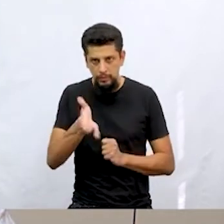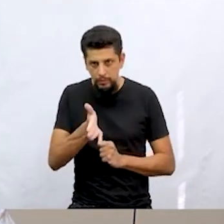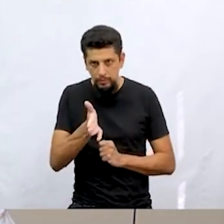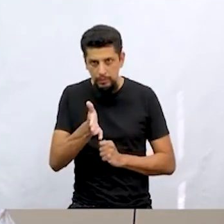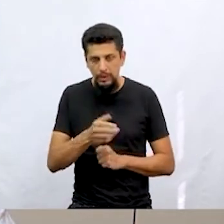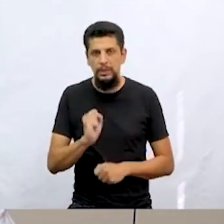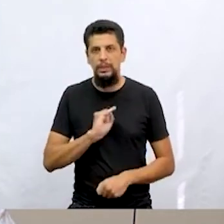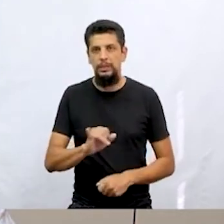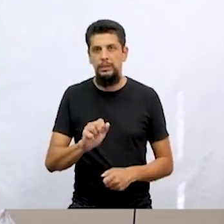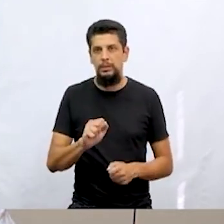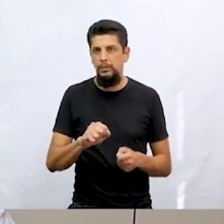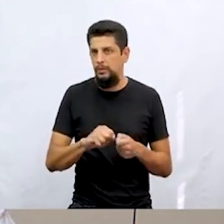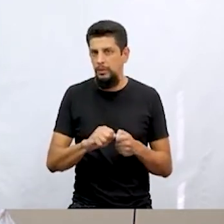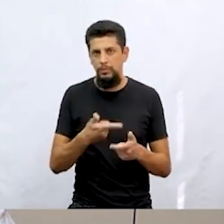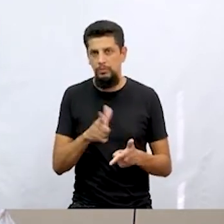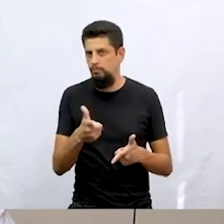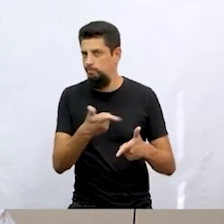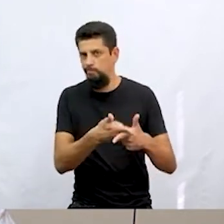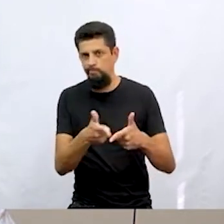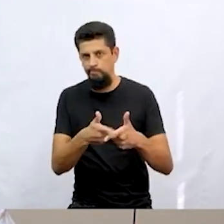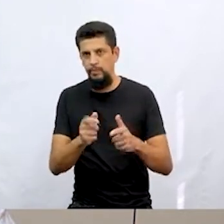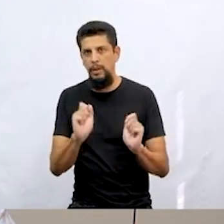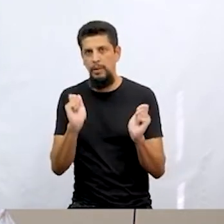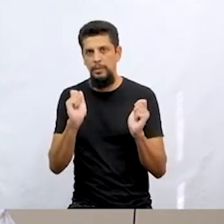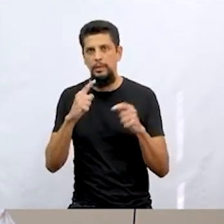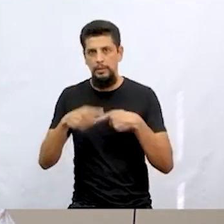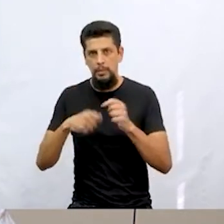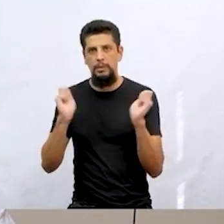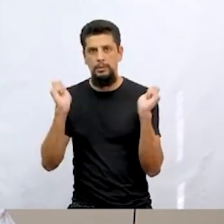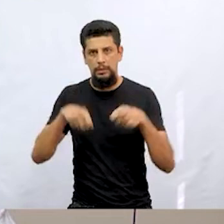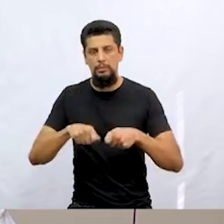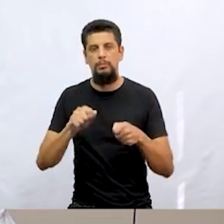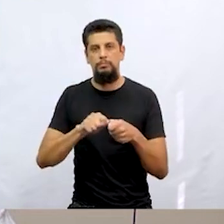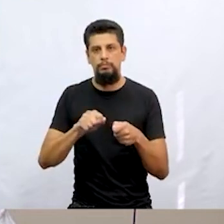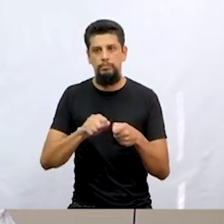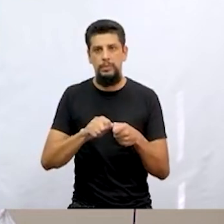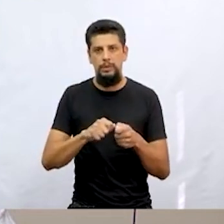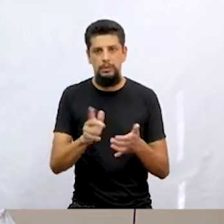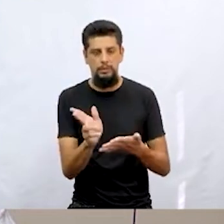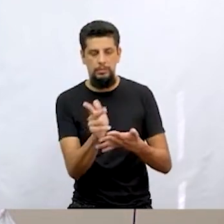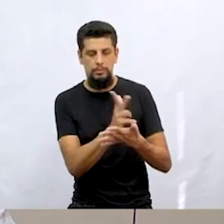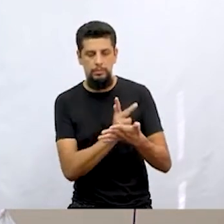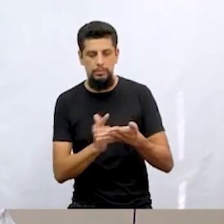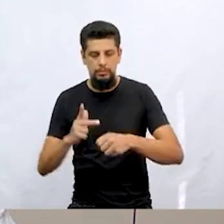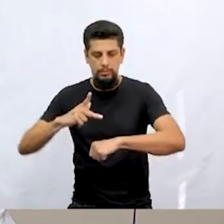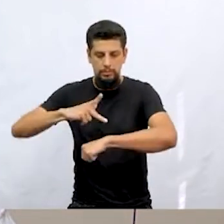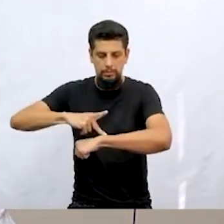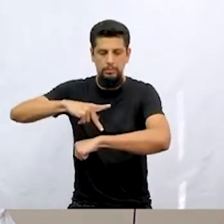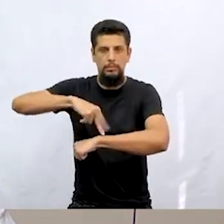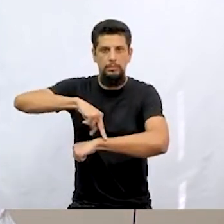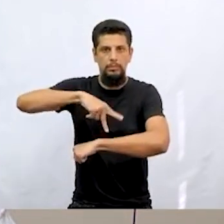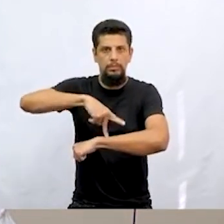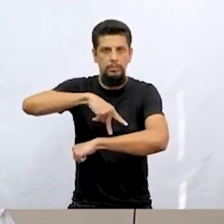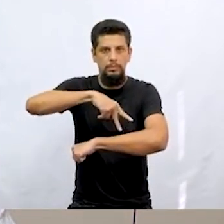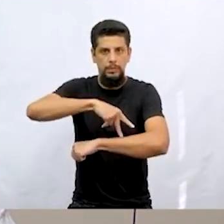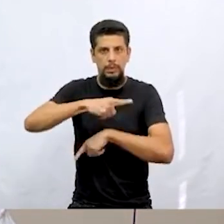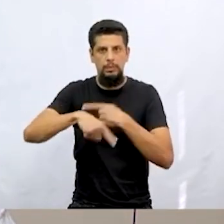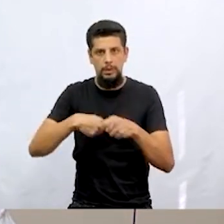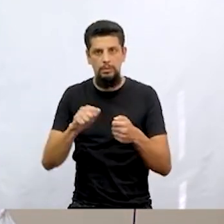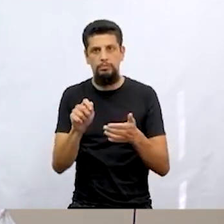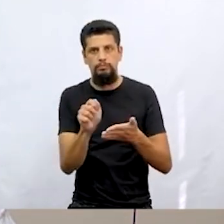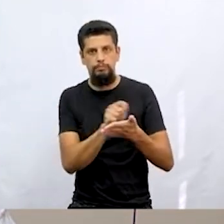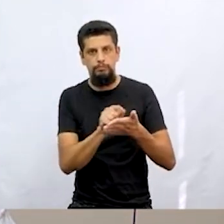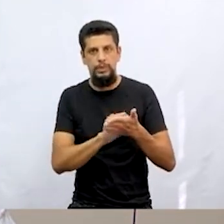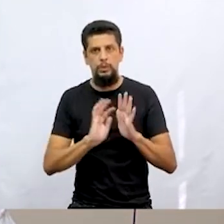terminaram. Se não terminaram, não tem problema. Pode terminar depois, né? Porque isso. Vai desenhar amarelinha, daí vai querer